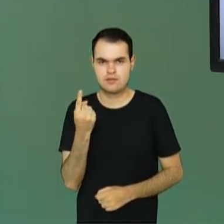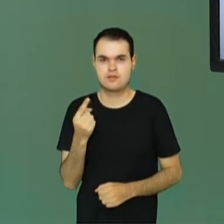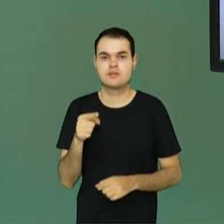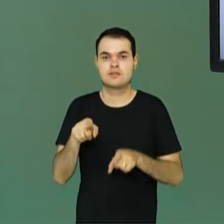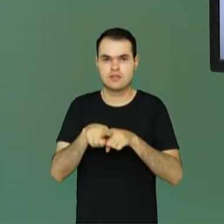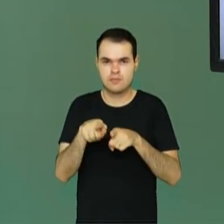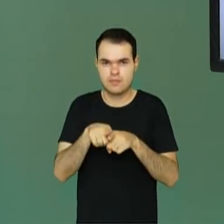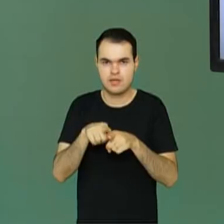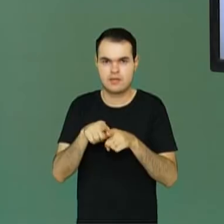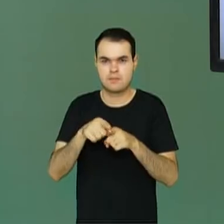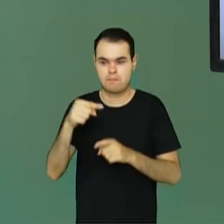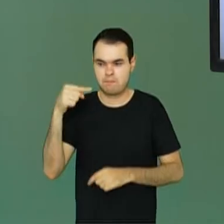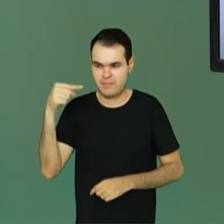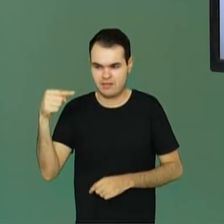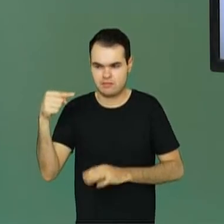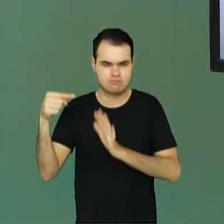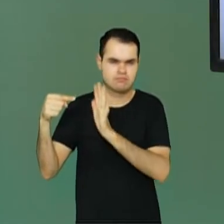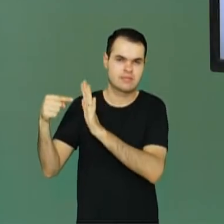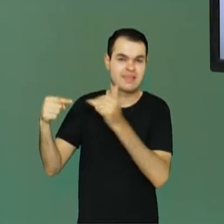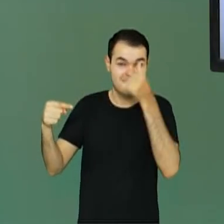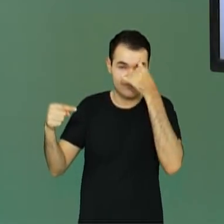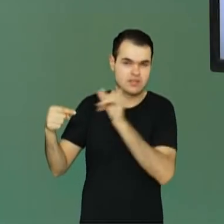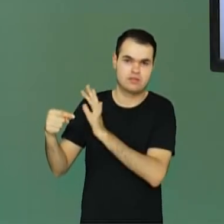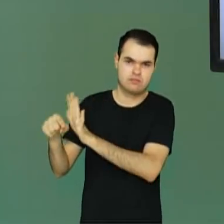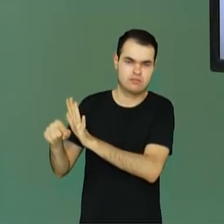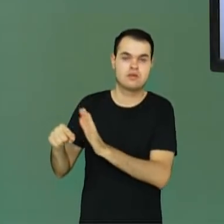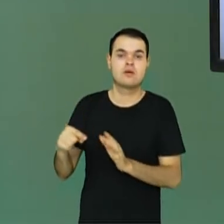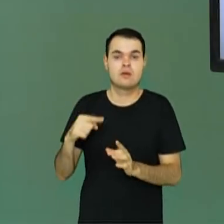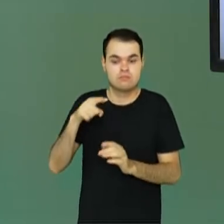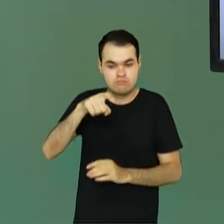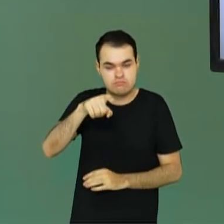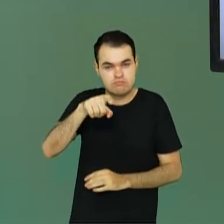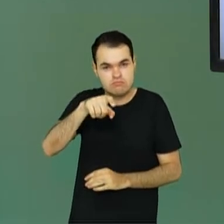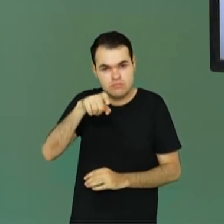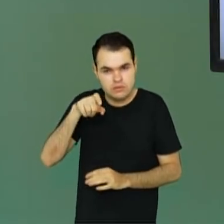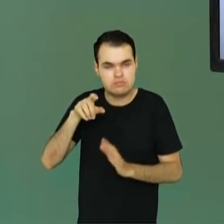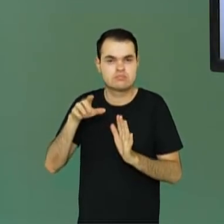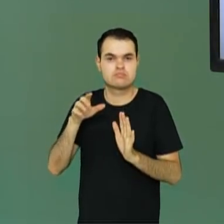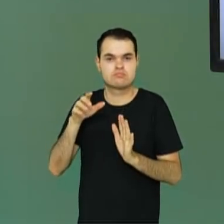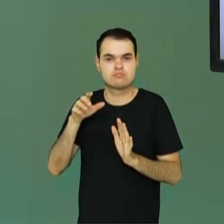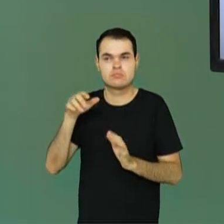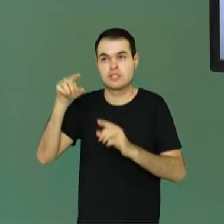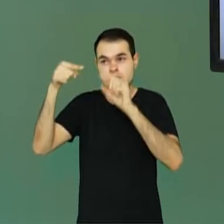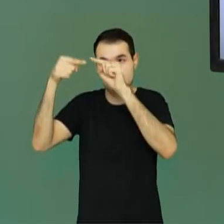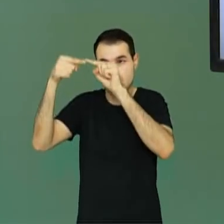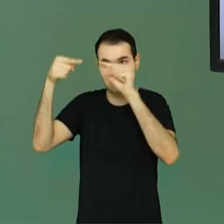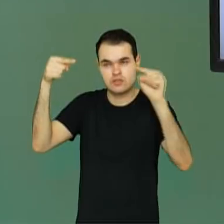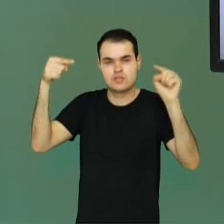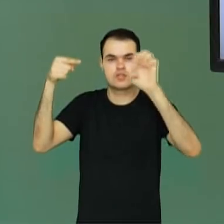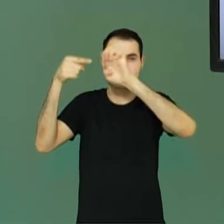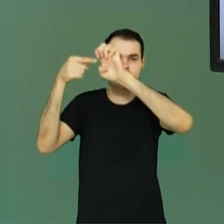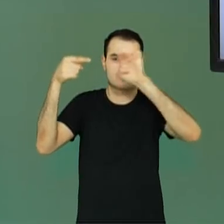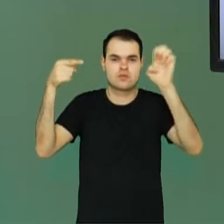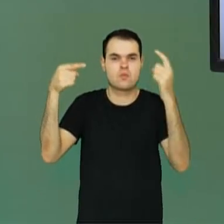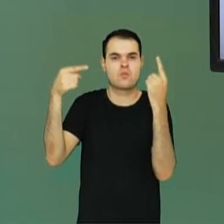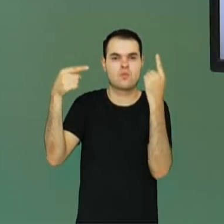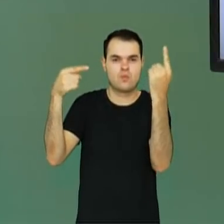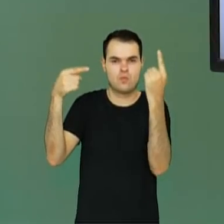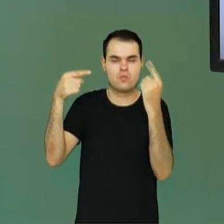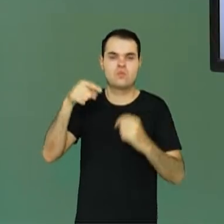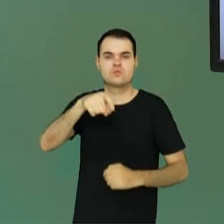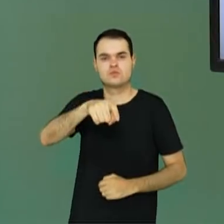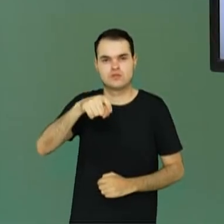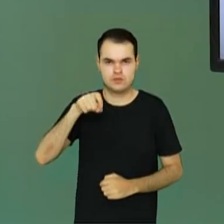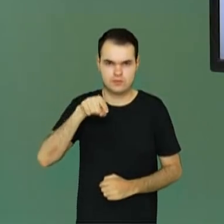porque facilita muito o nosso trabalho, tá bom? Então eu vou escolher a equação 1 e a incógnita x. E vou isolar esse x para obter